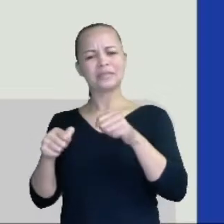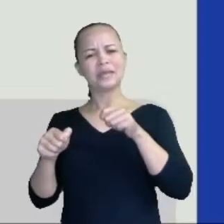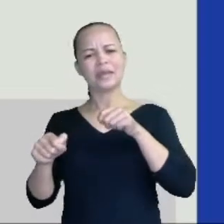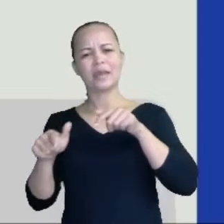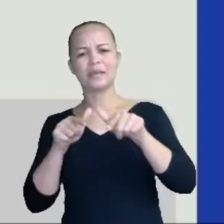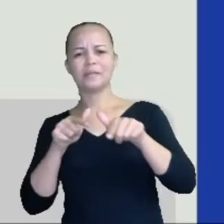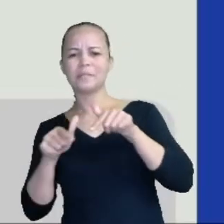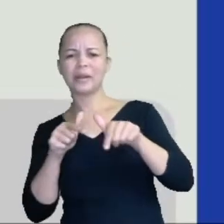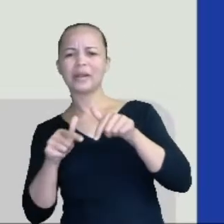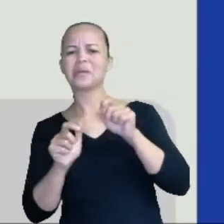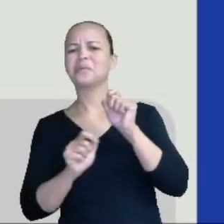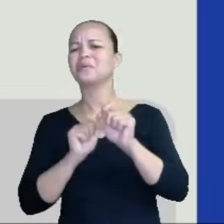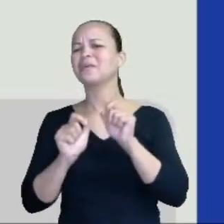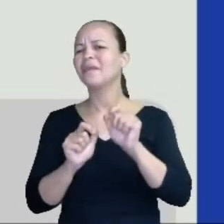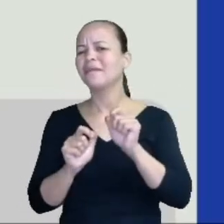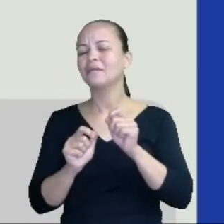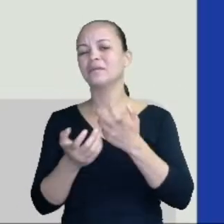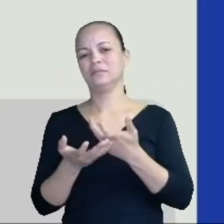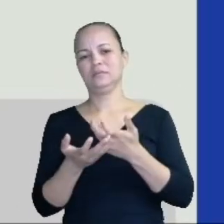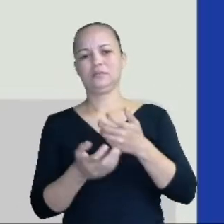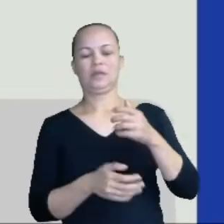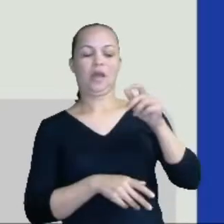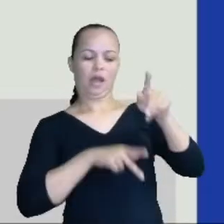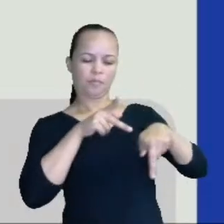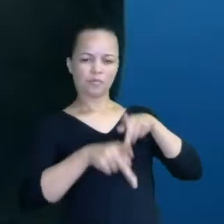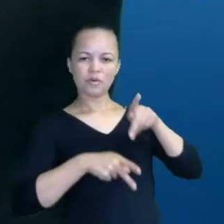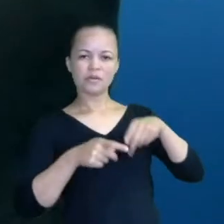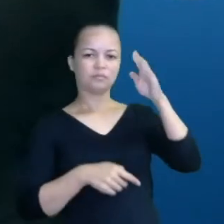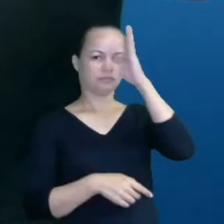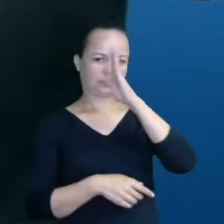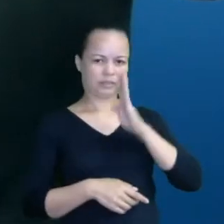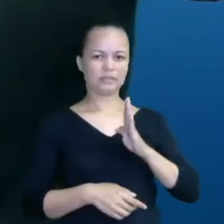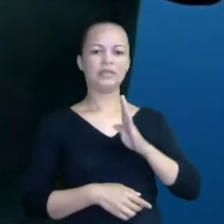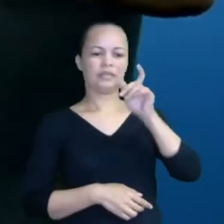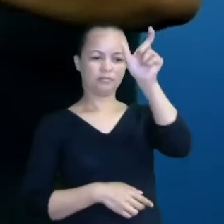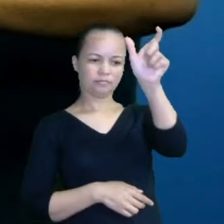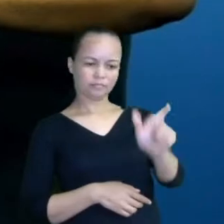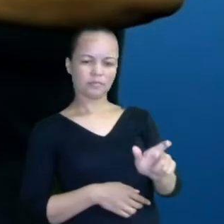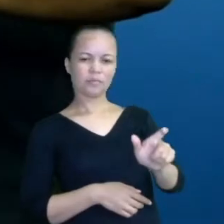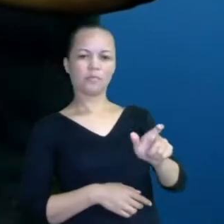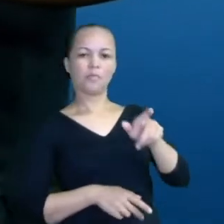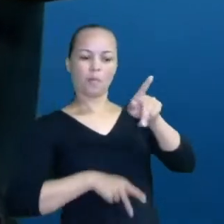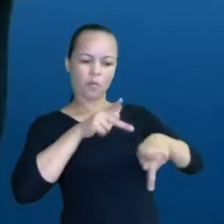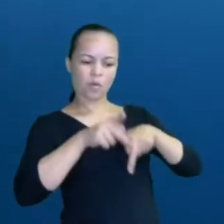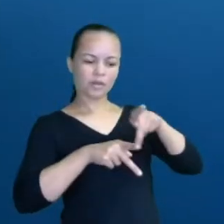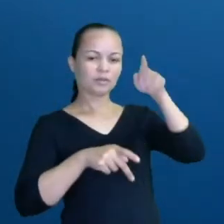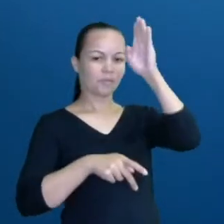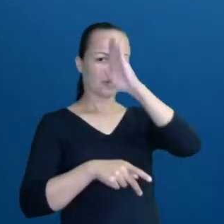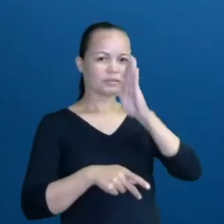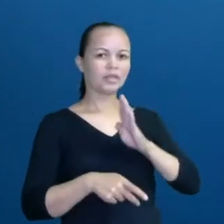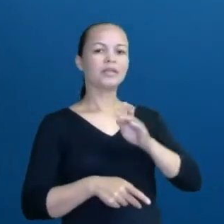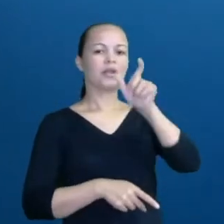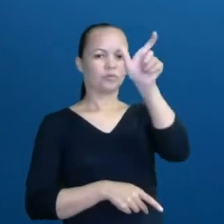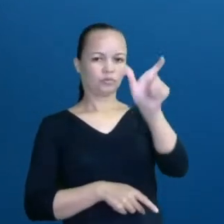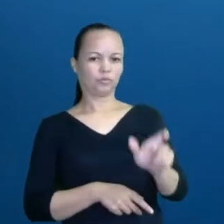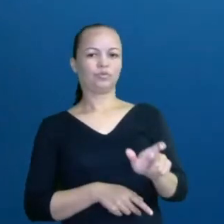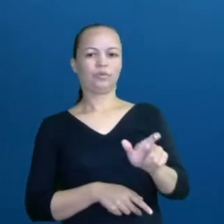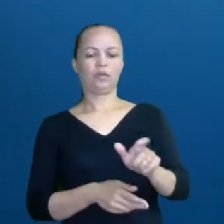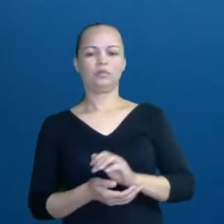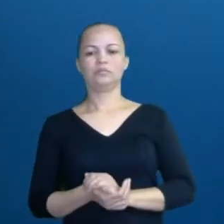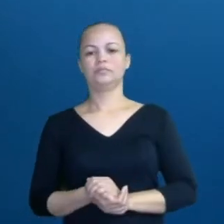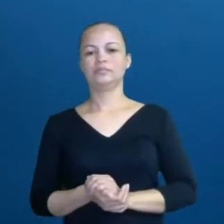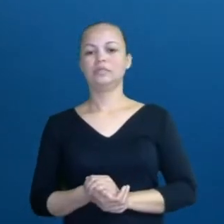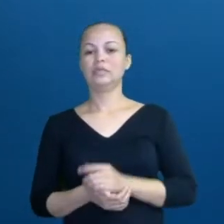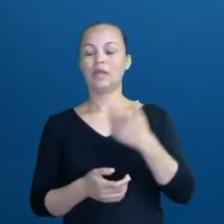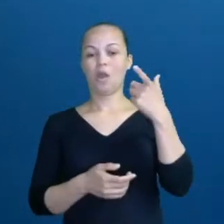a população brasileira. Então, a população brasileira é o sujeito dessa frase. Percebam que nessa segunda frase, o sujeito